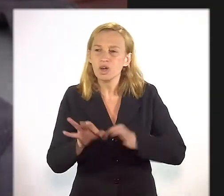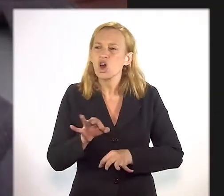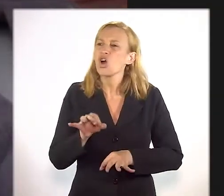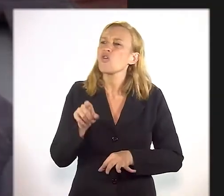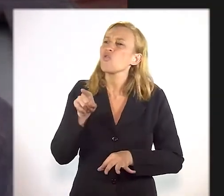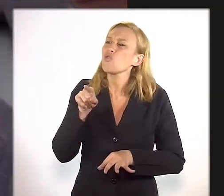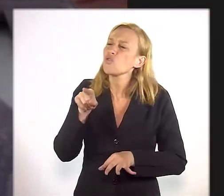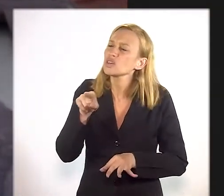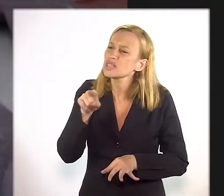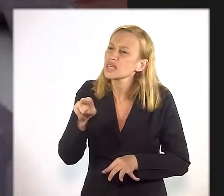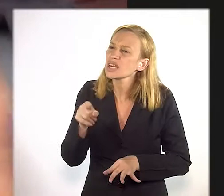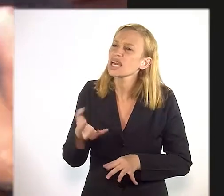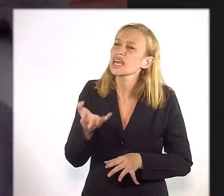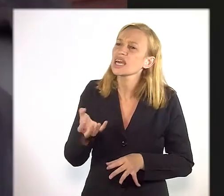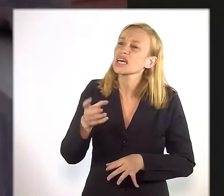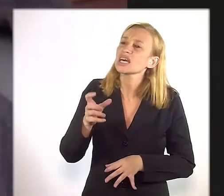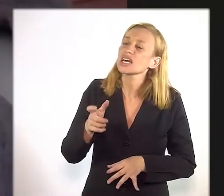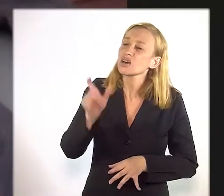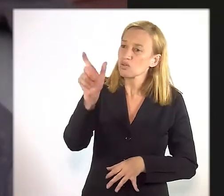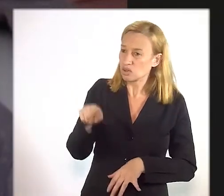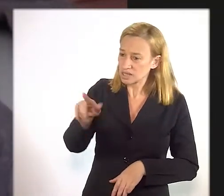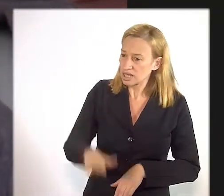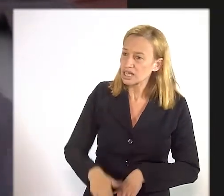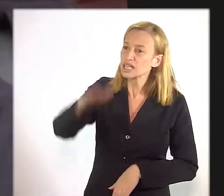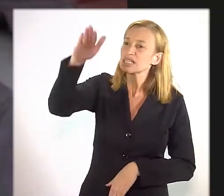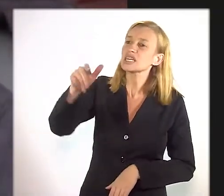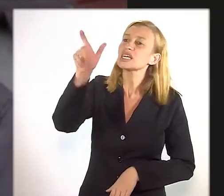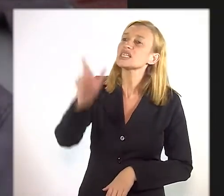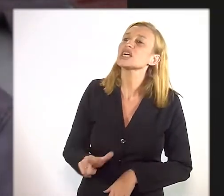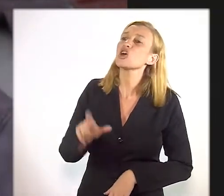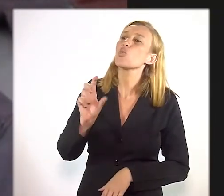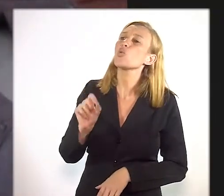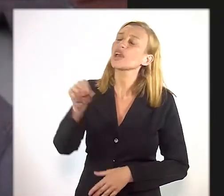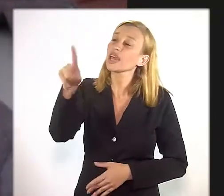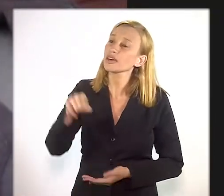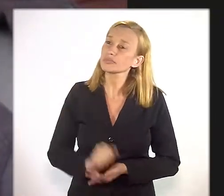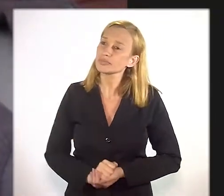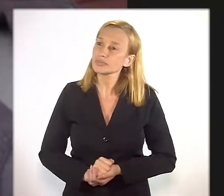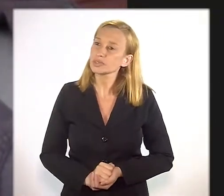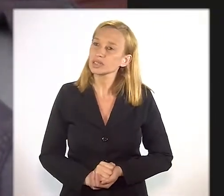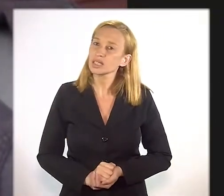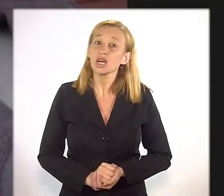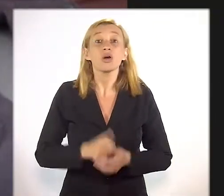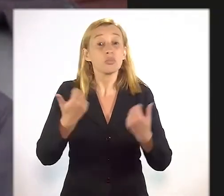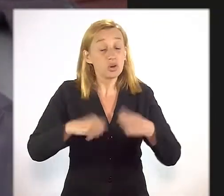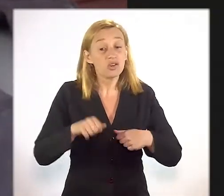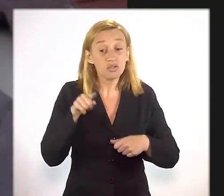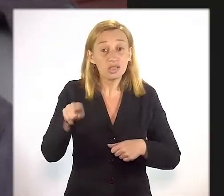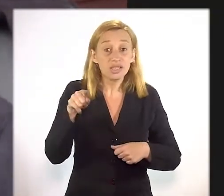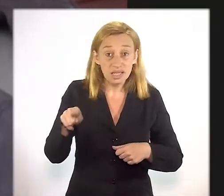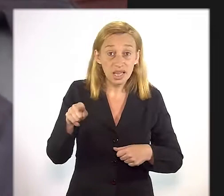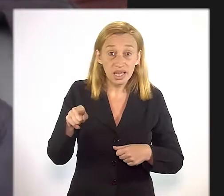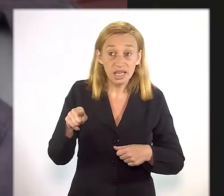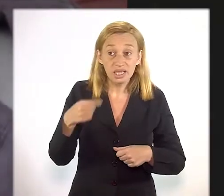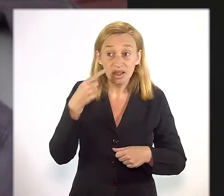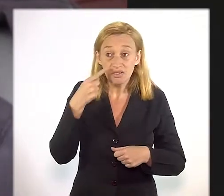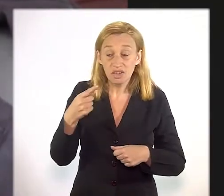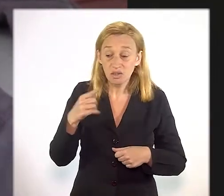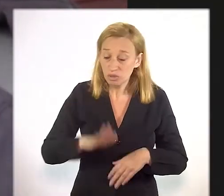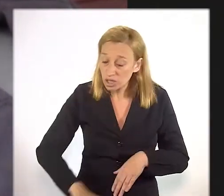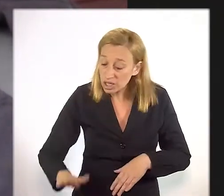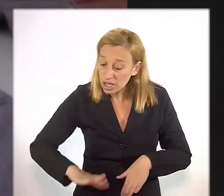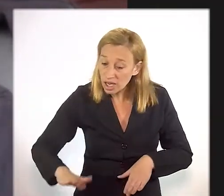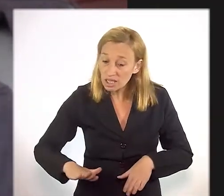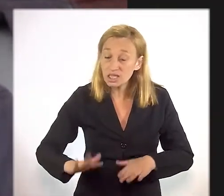O que é que tu queres ser? Um projeto de vida. Estava ali uma pessoa, um ser humano. E o ser humano é o único, irrepetível. Eu